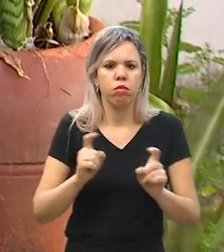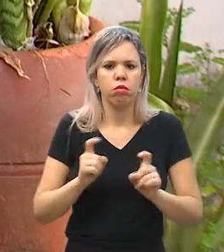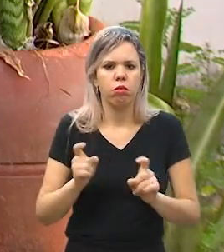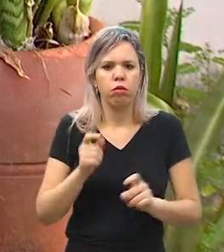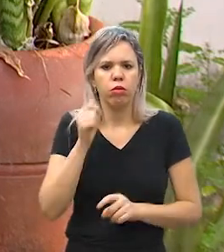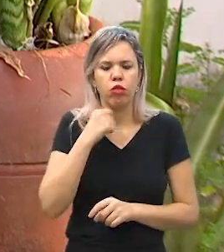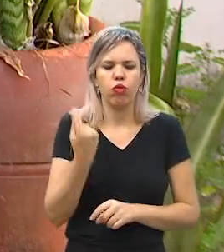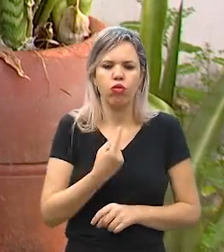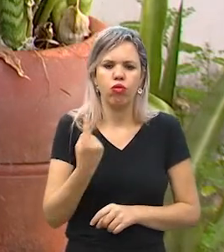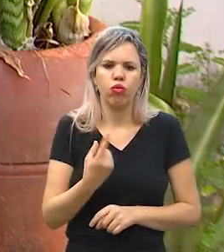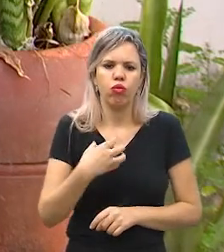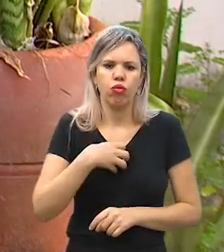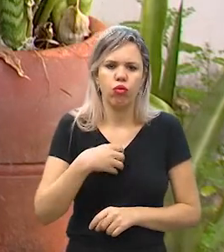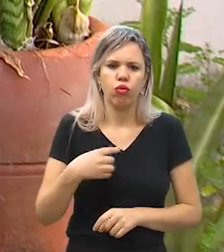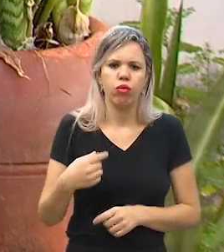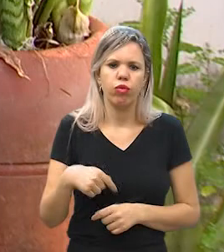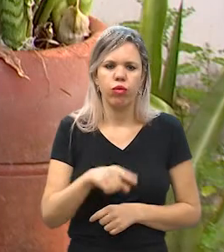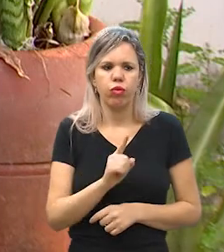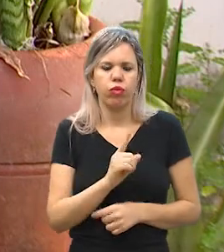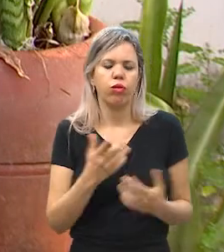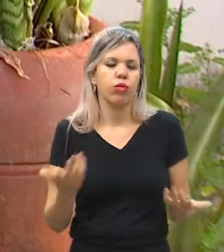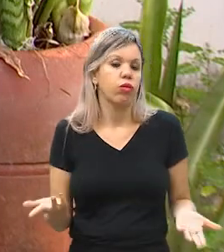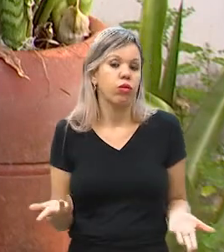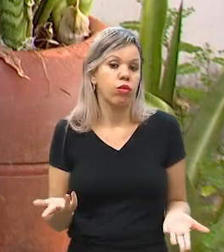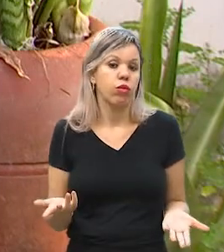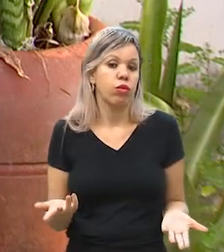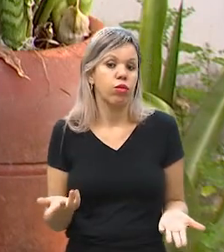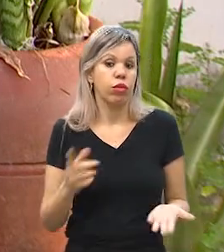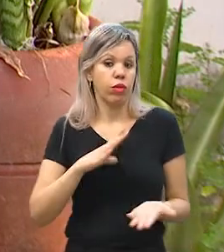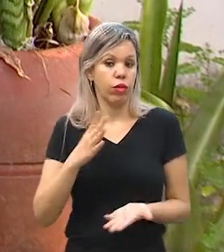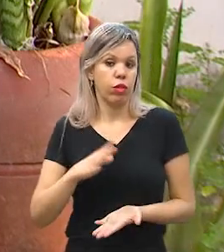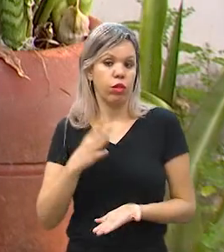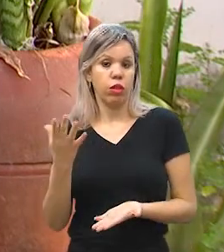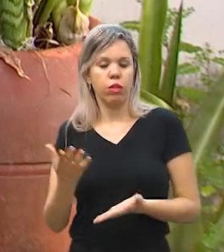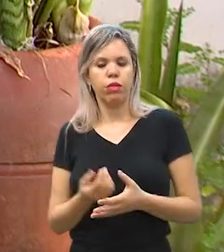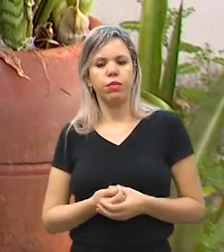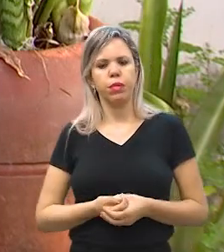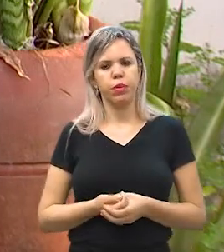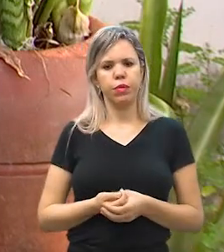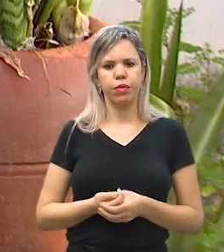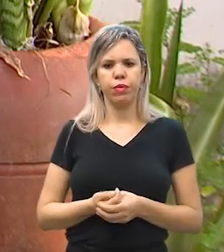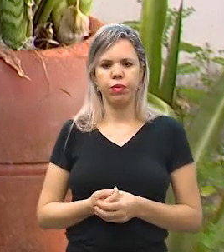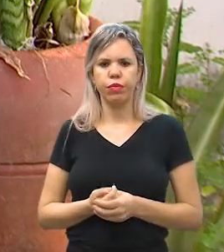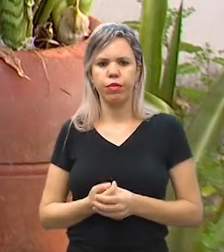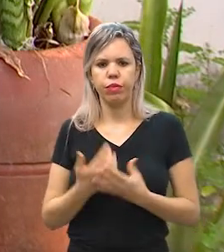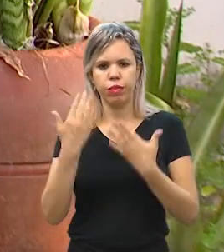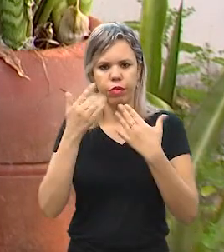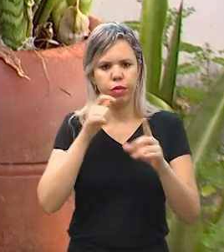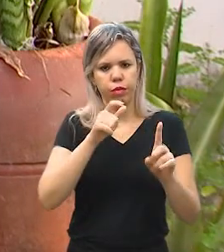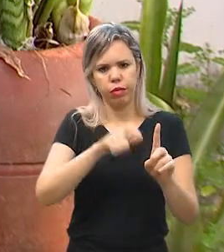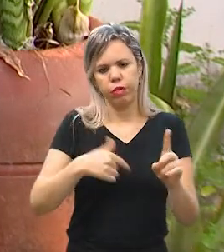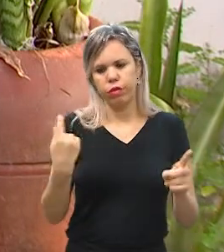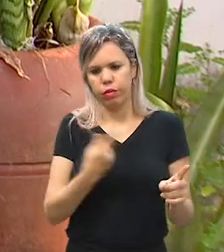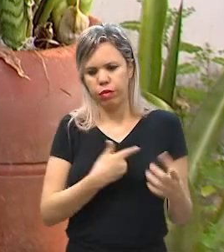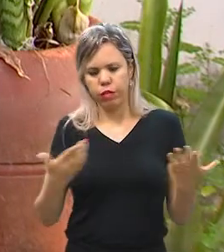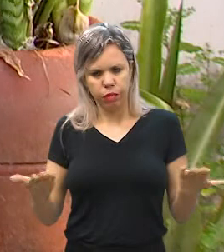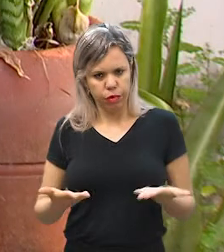dizer, sozinha, às vezes tinha só ela. Então ela teve essa coragem. Então, e graças a ela que nós